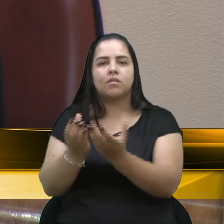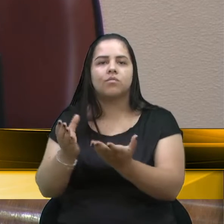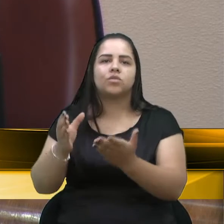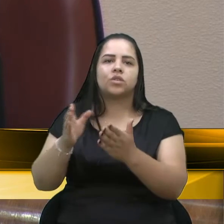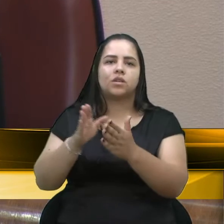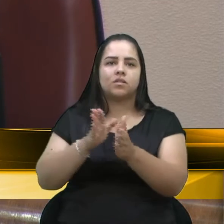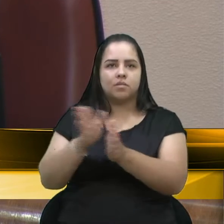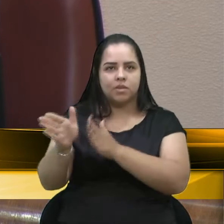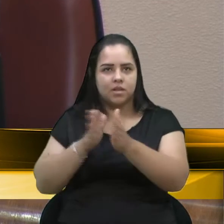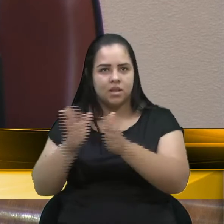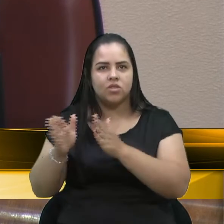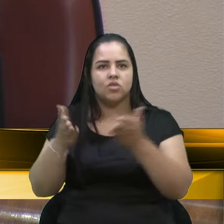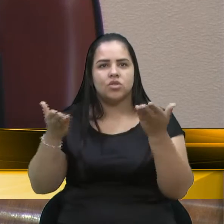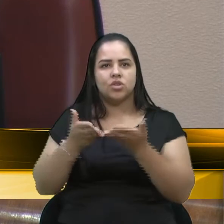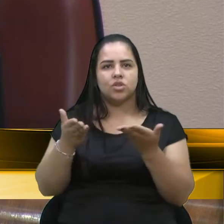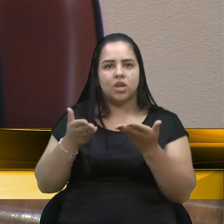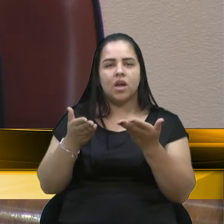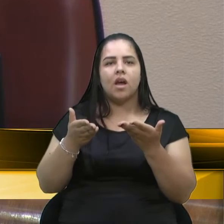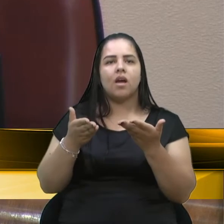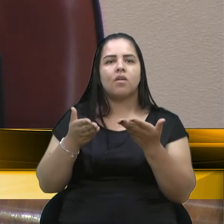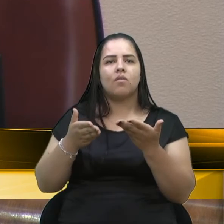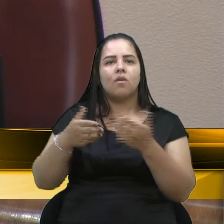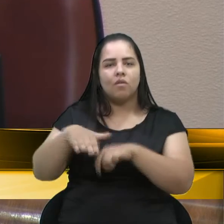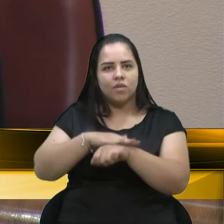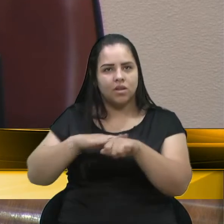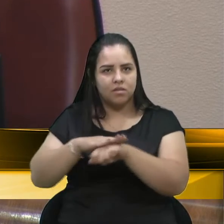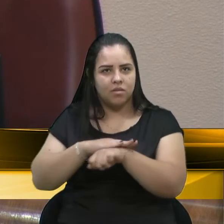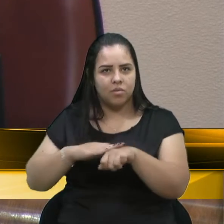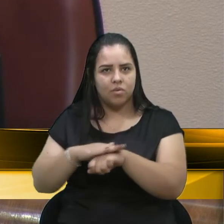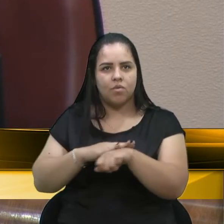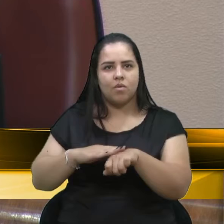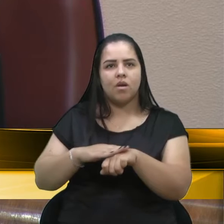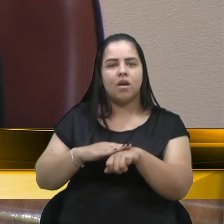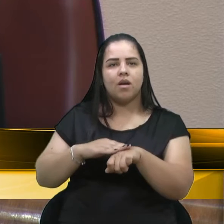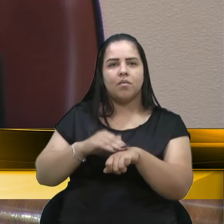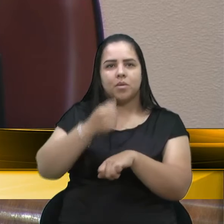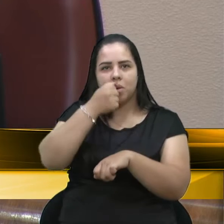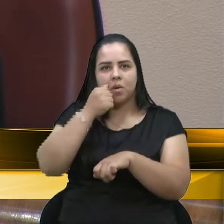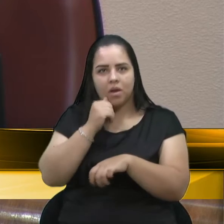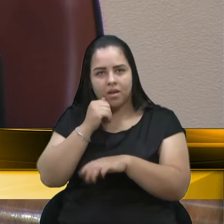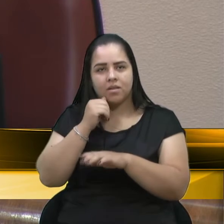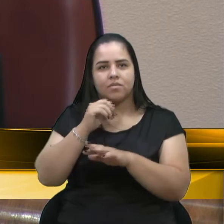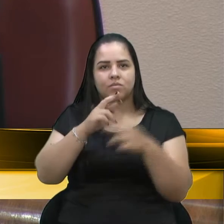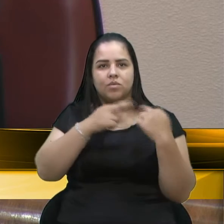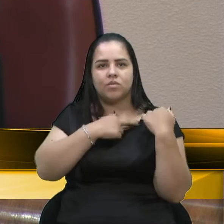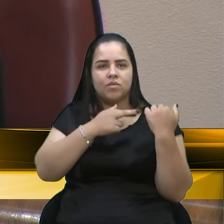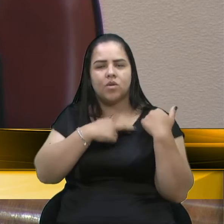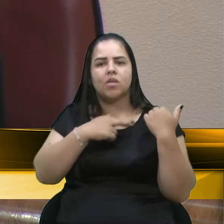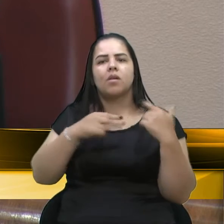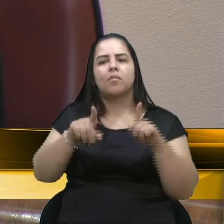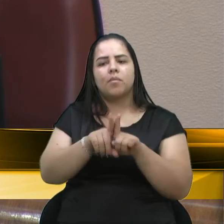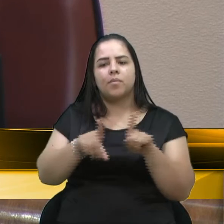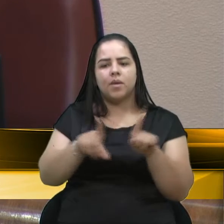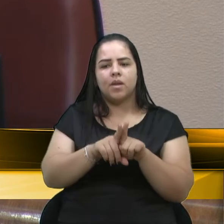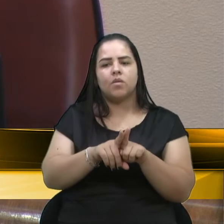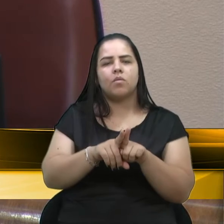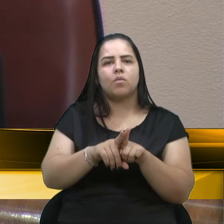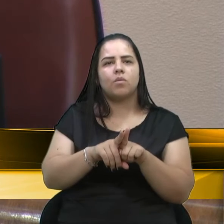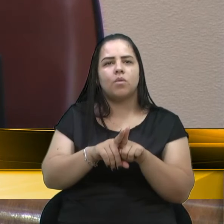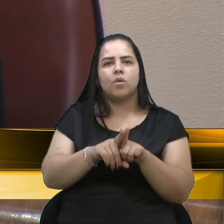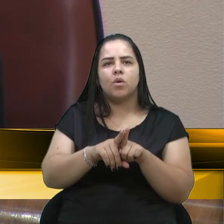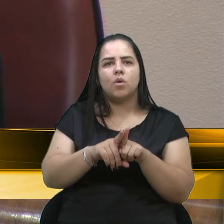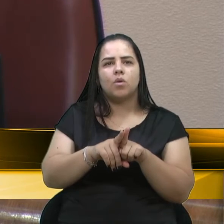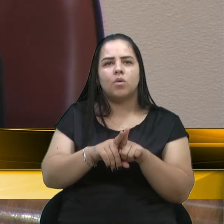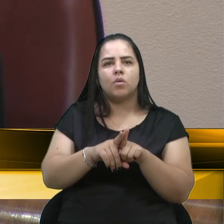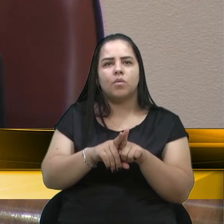já conversamos também com a diretora de Proteção Social da Secretaria de Segurança Pública e Proteção Social, Sueli Reck. Então, a gente tem um